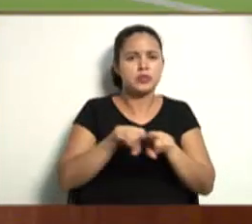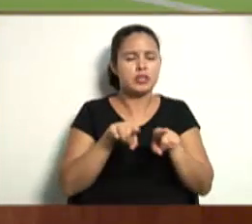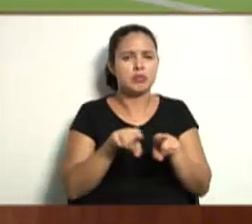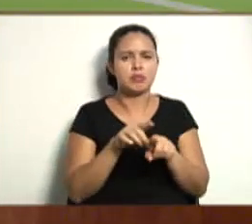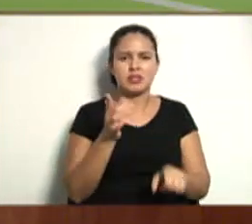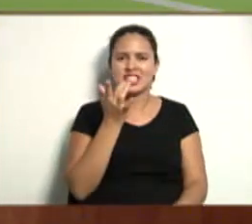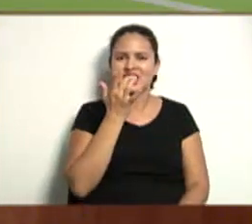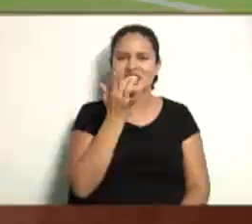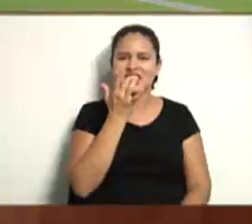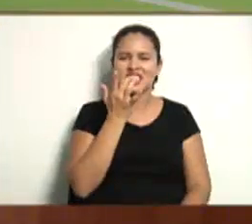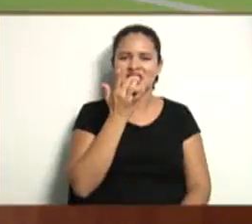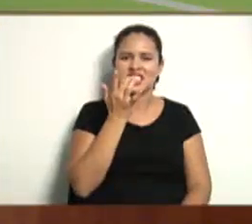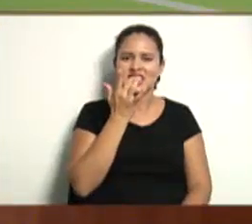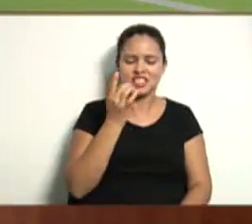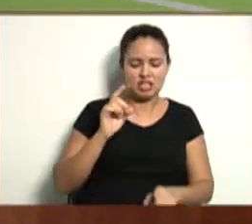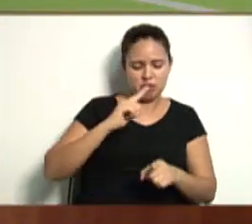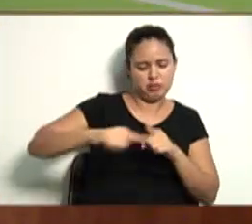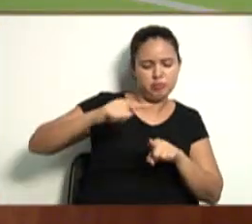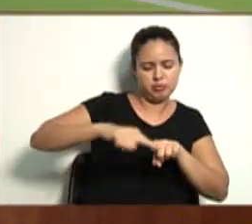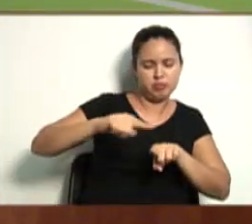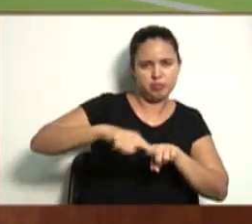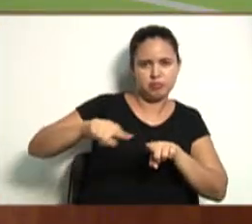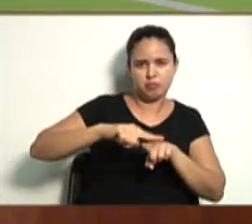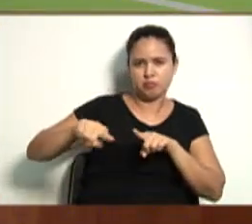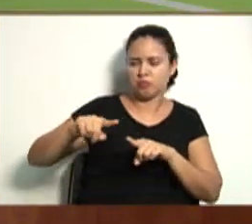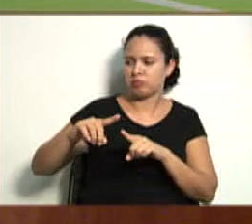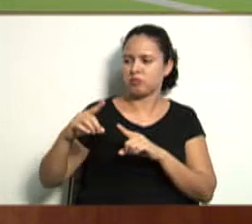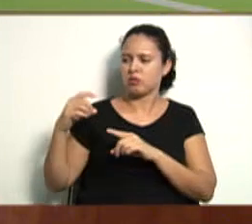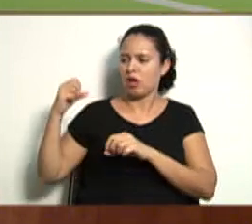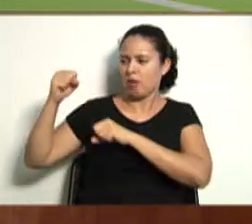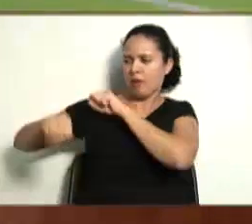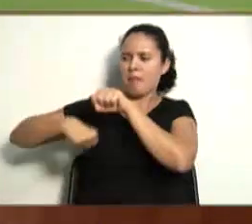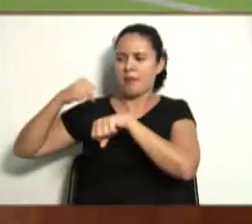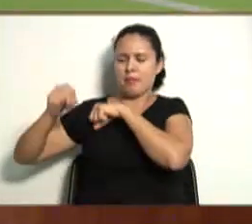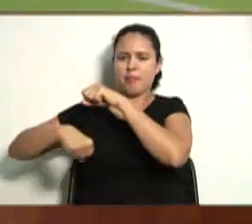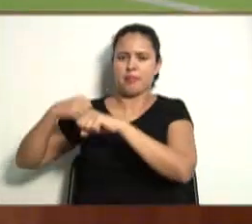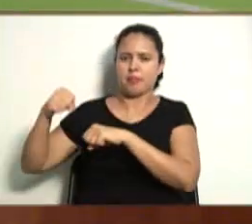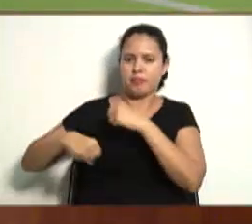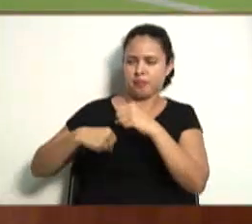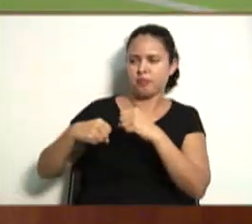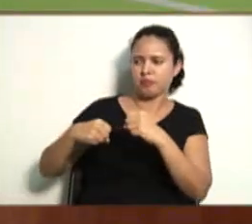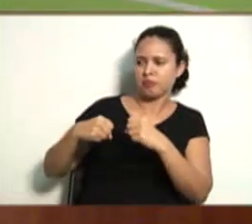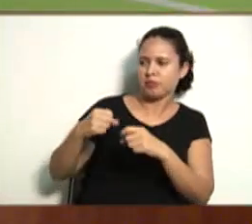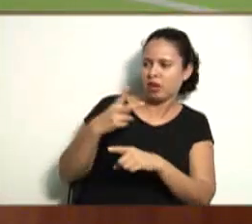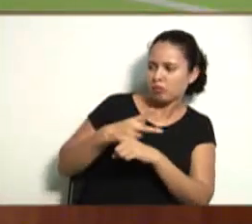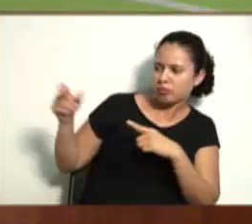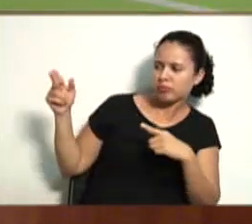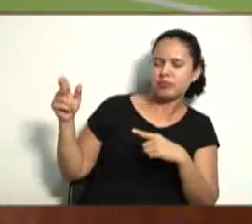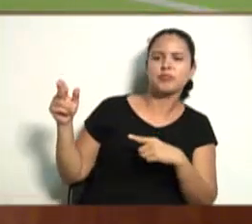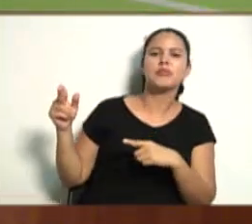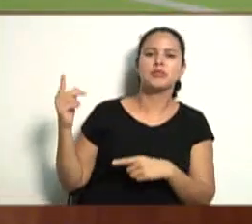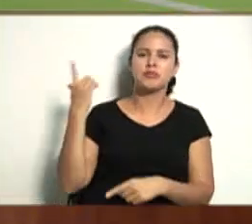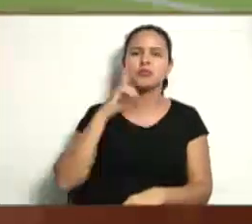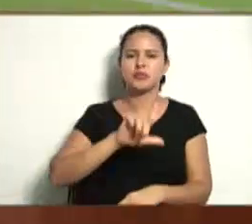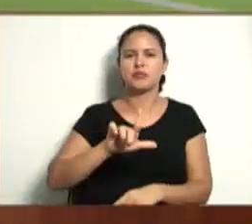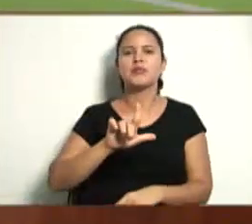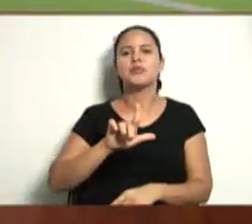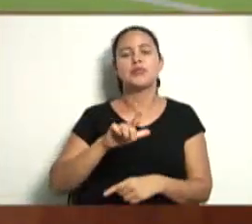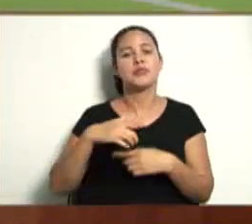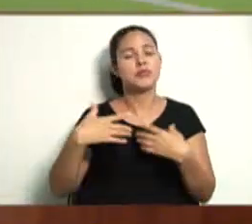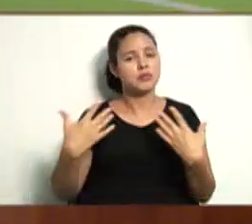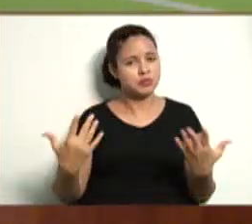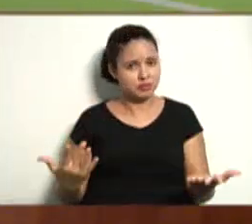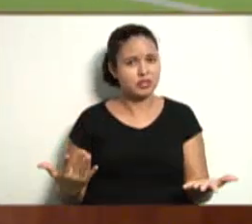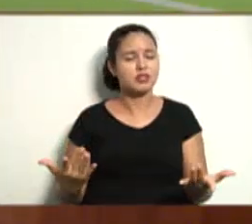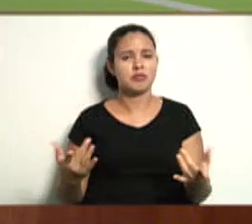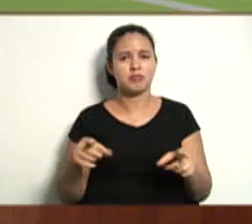utilizou, então, para rasgar a carne. E aí o ser humano começou a rivalizar com o tigre